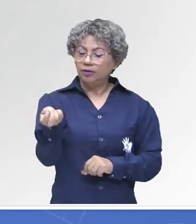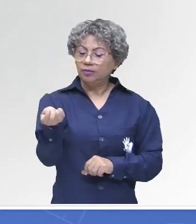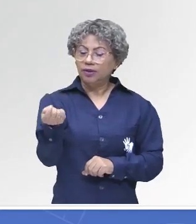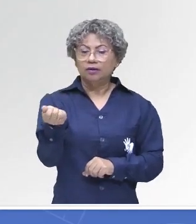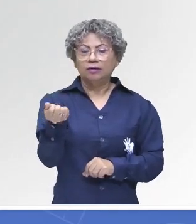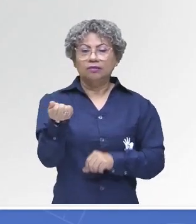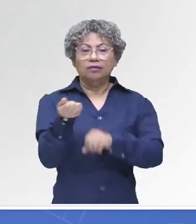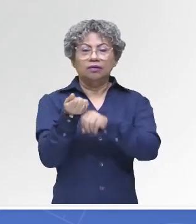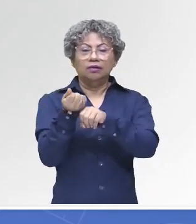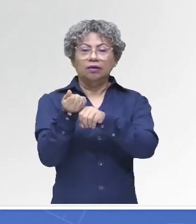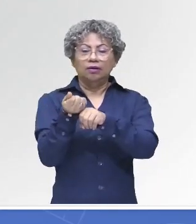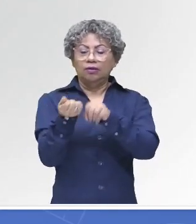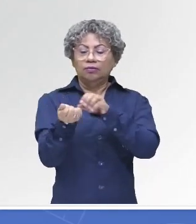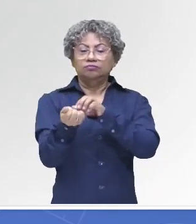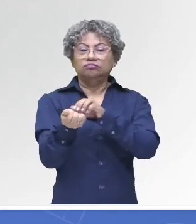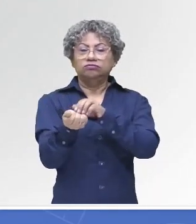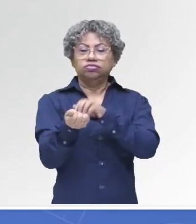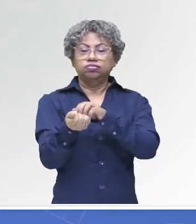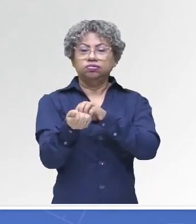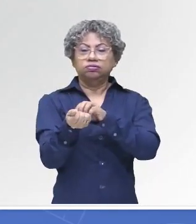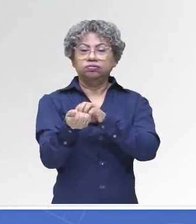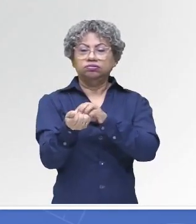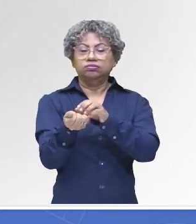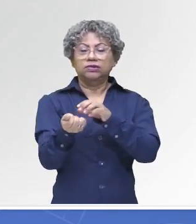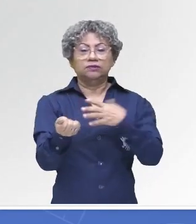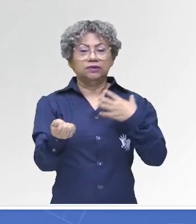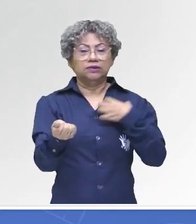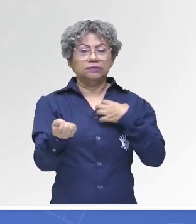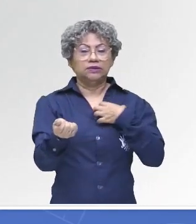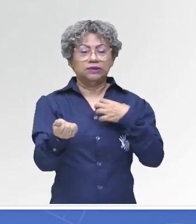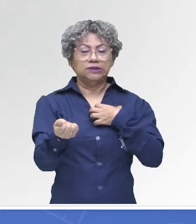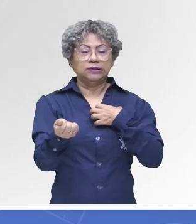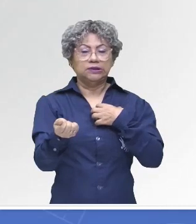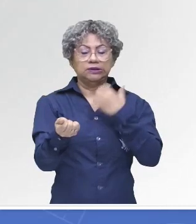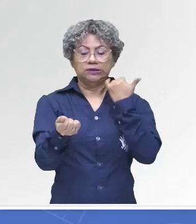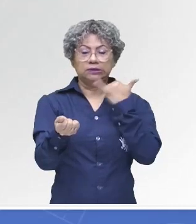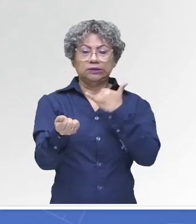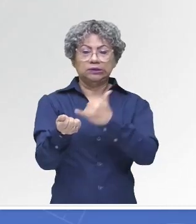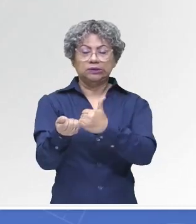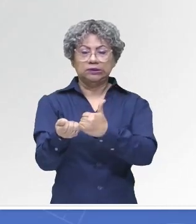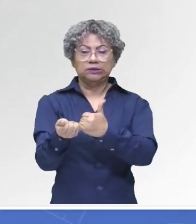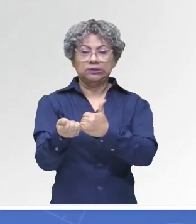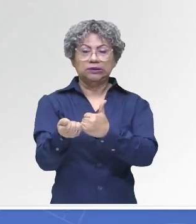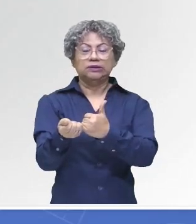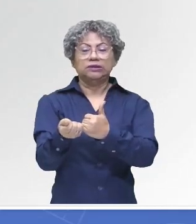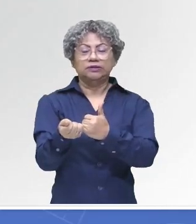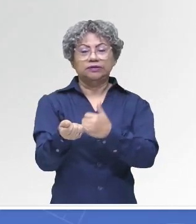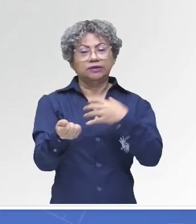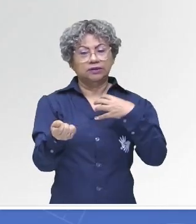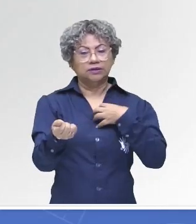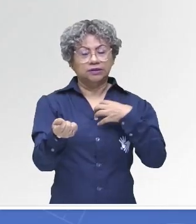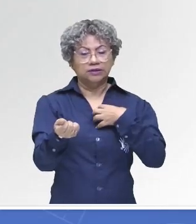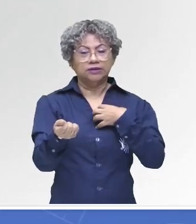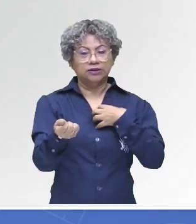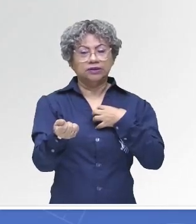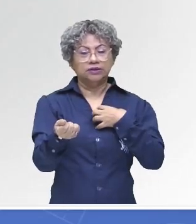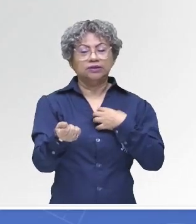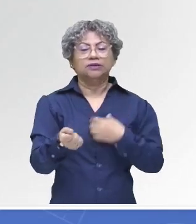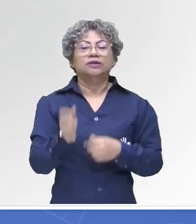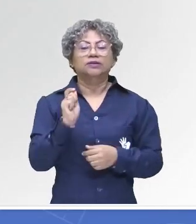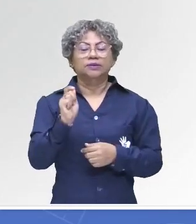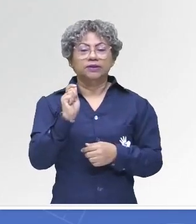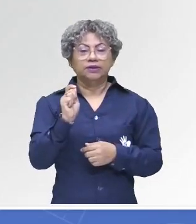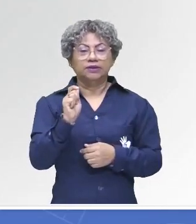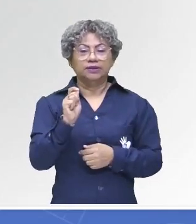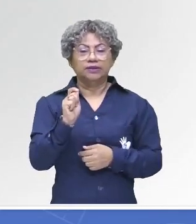transferir energia para esse cubo de gelo. Essa energia que está sendo transferida em razão da diferença de temperatura, nós vamos